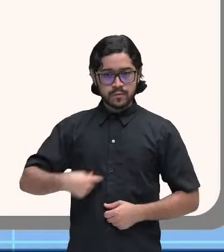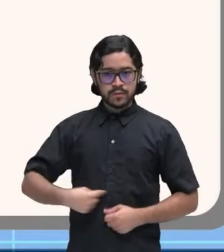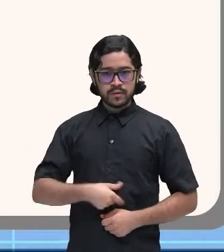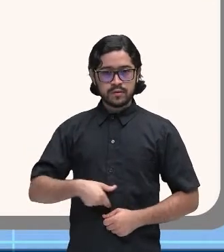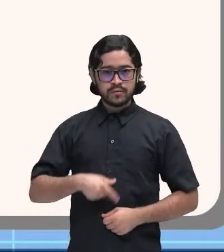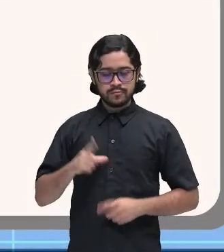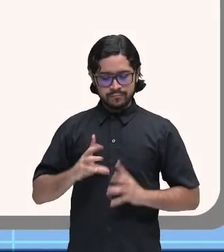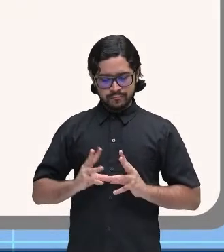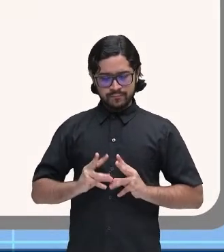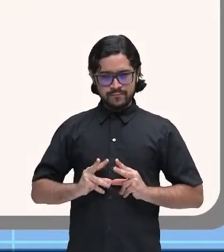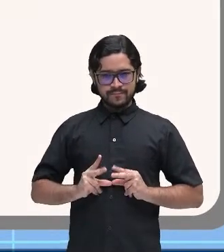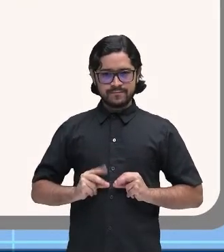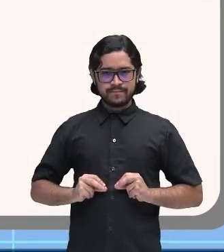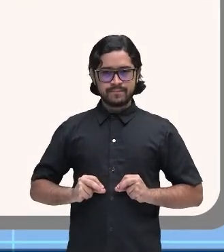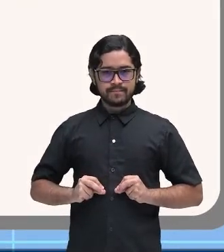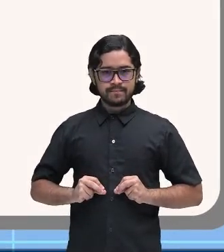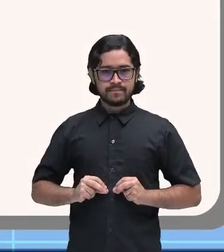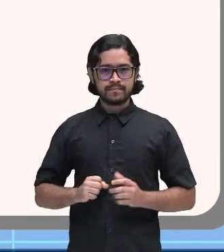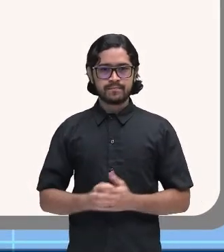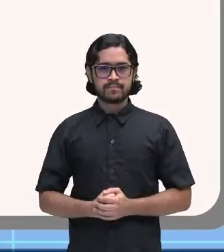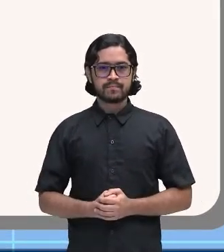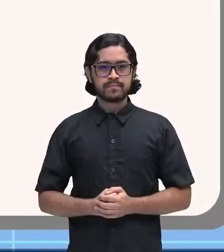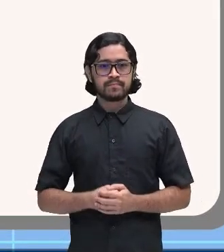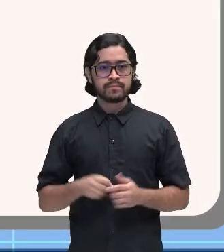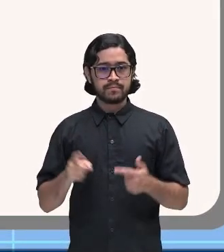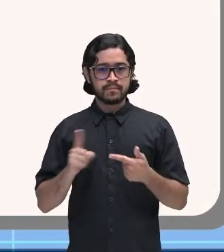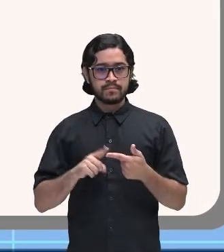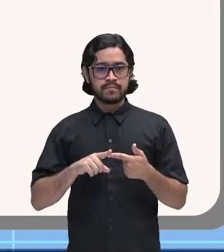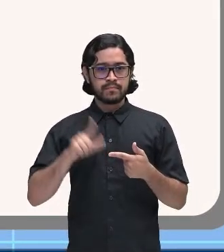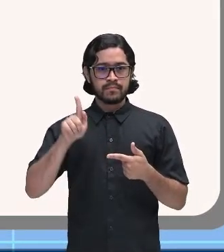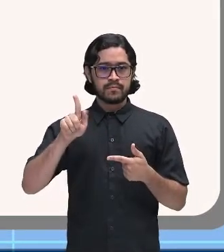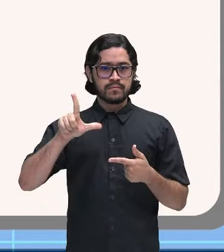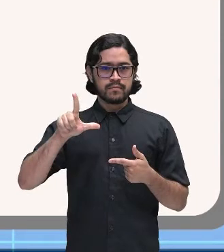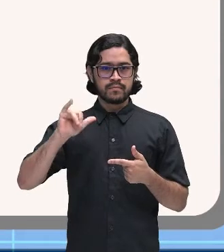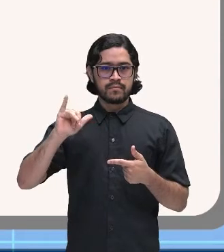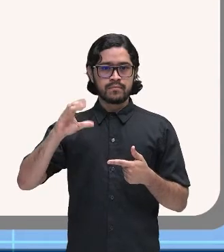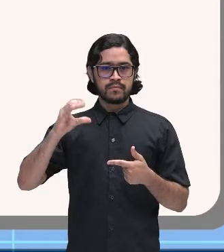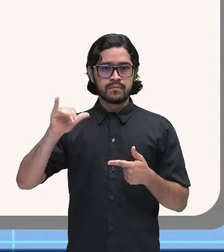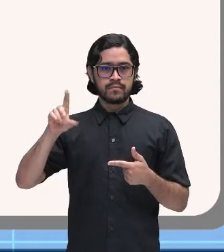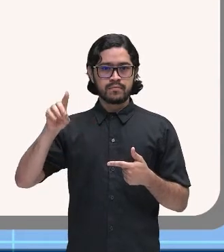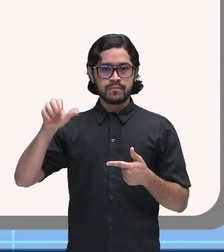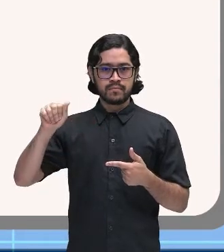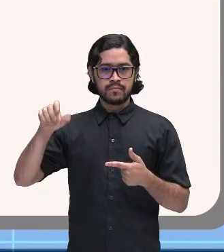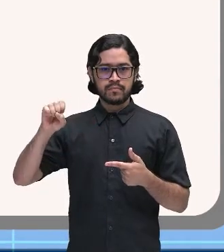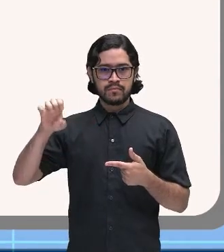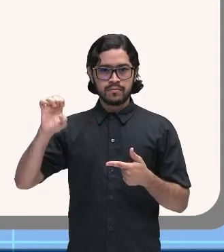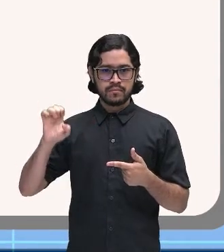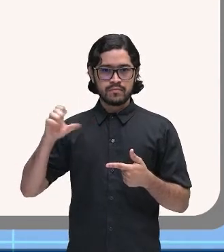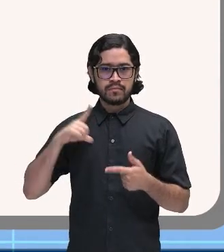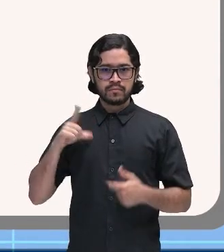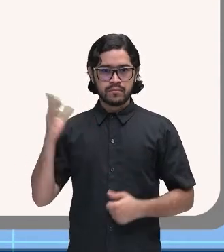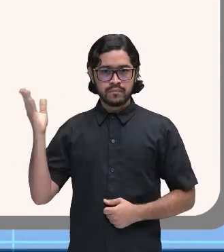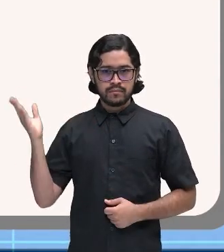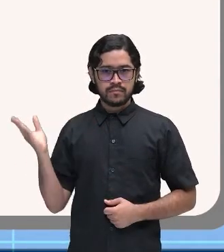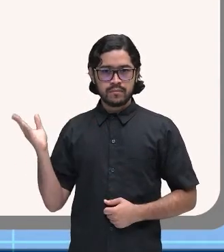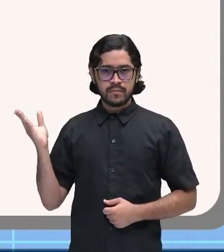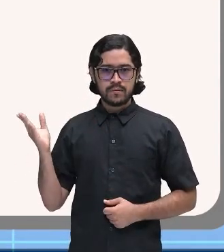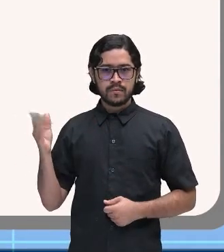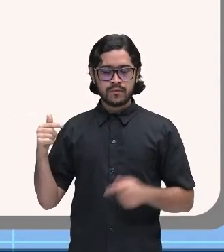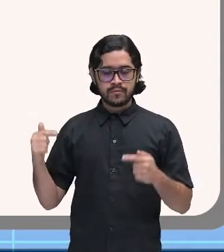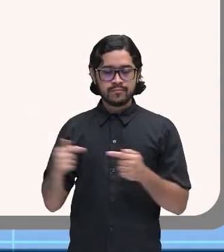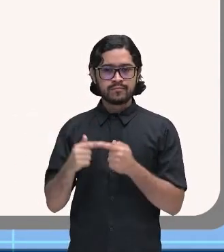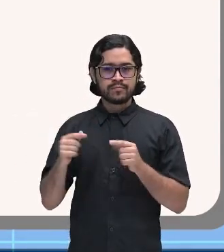A glicidase, que vai quebrar aí a maltase, sacarase, lactase, gerando aí açúcares